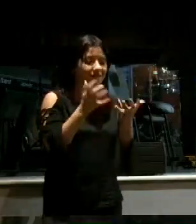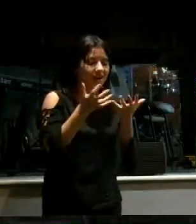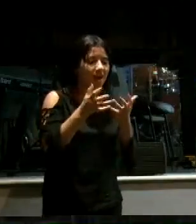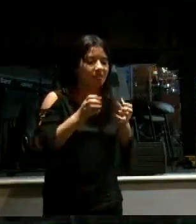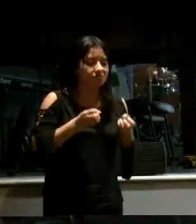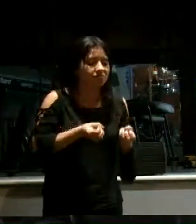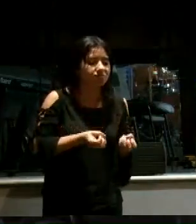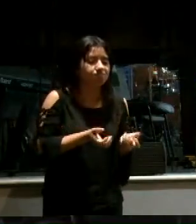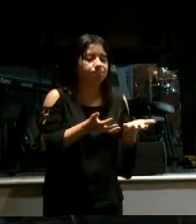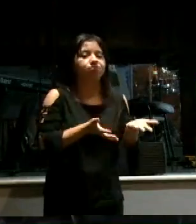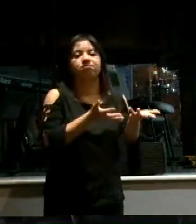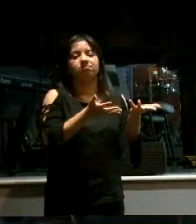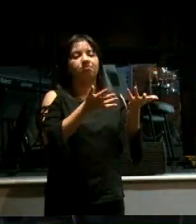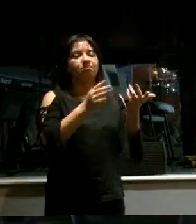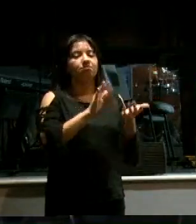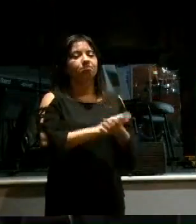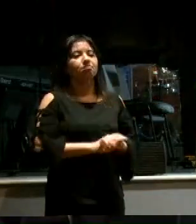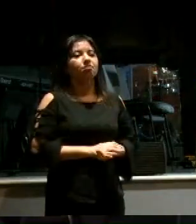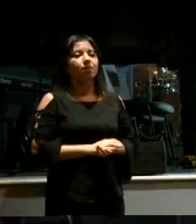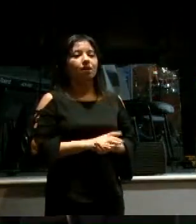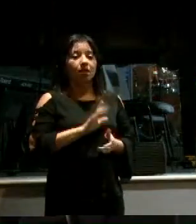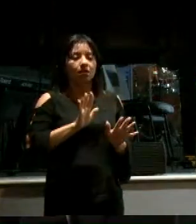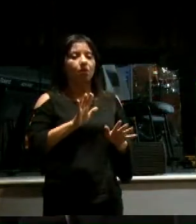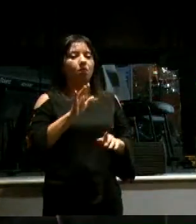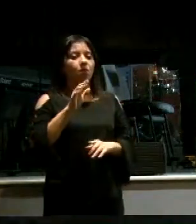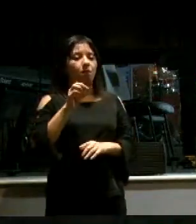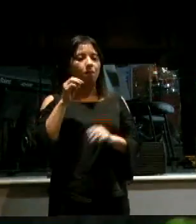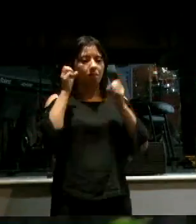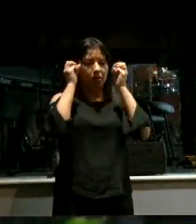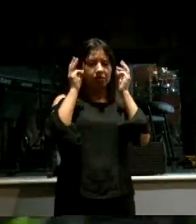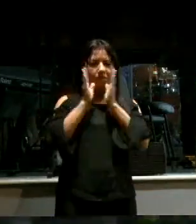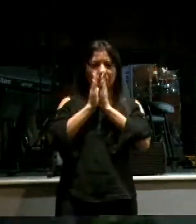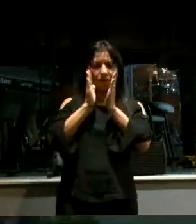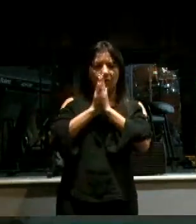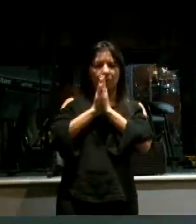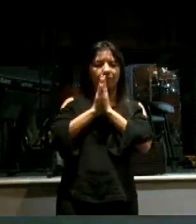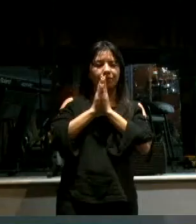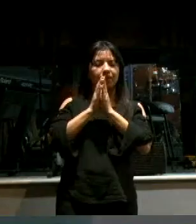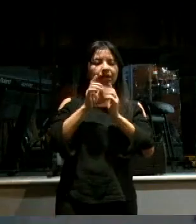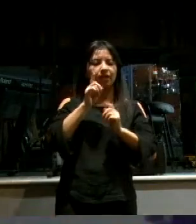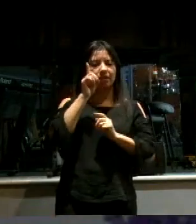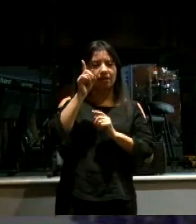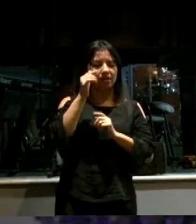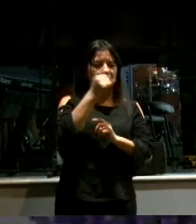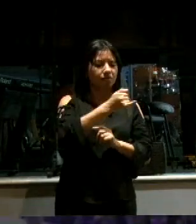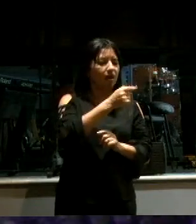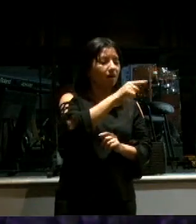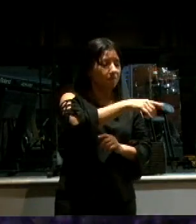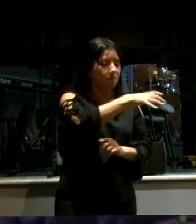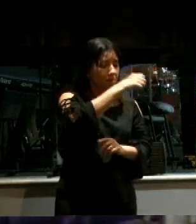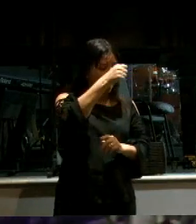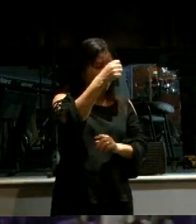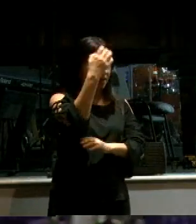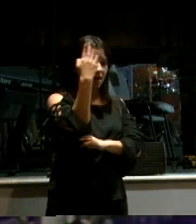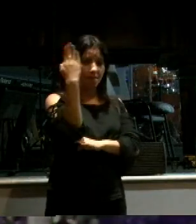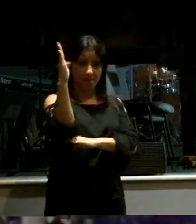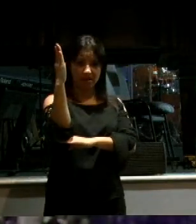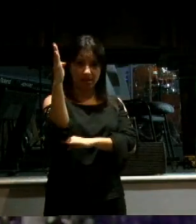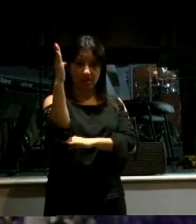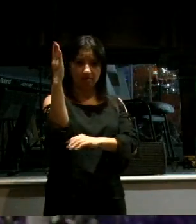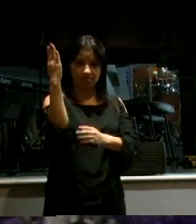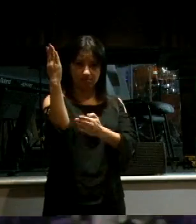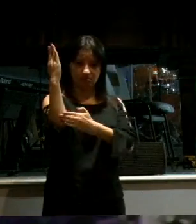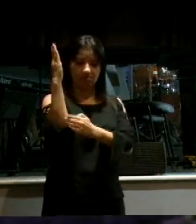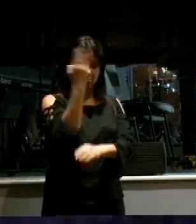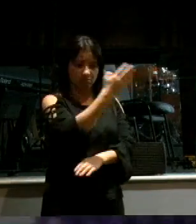palavra etz no hebraico não é só árvore, é tronco de madeira. E Deus manda